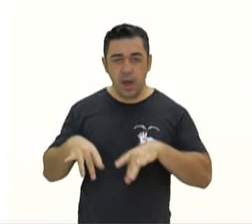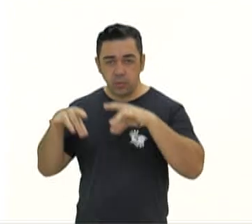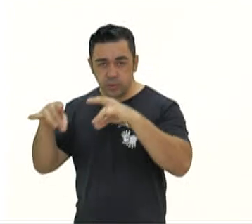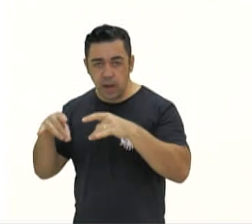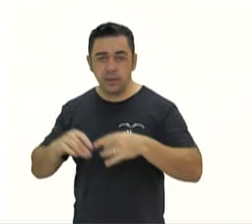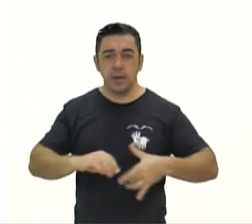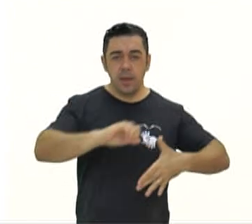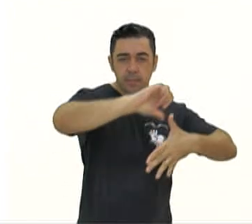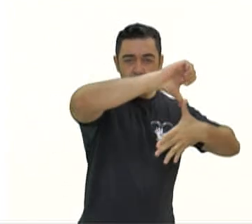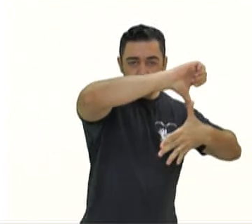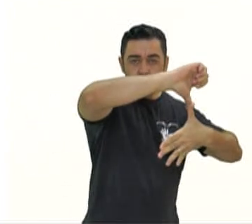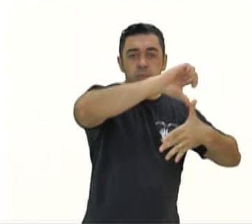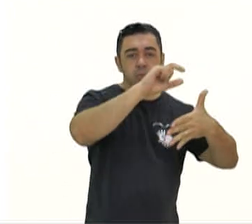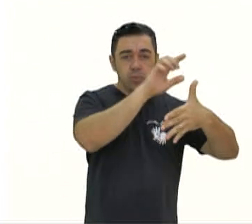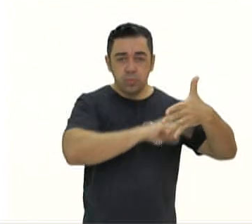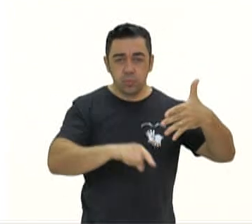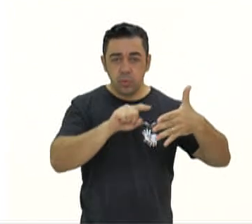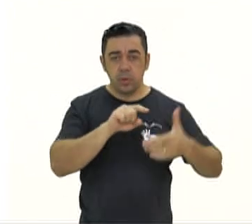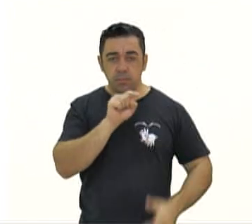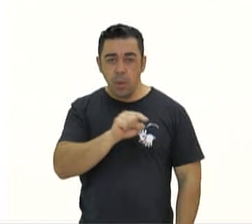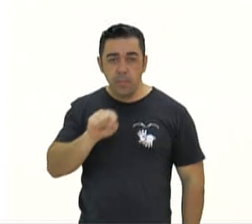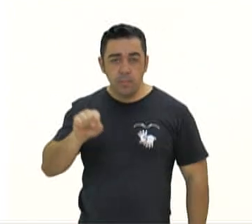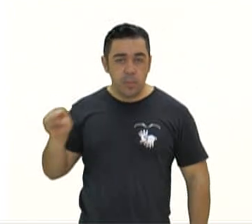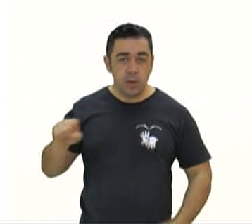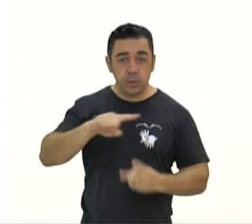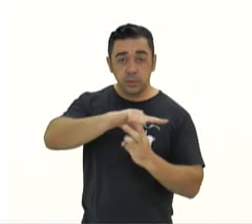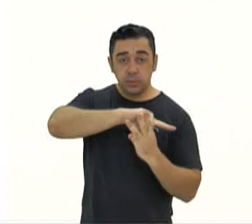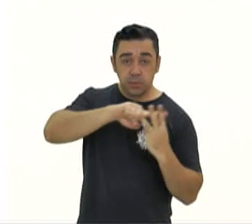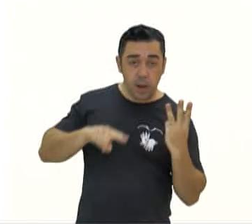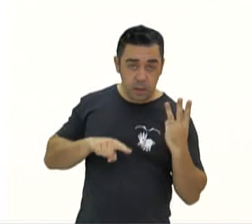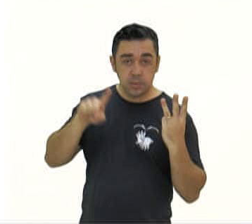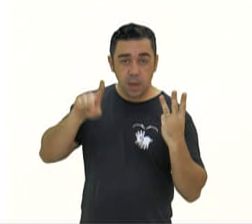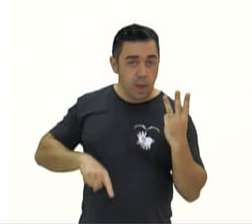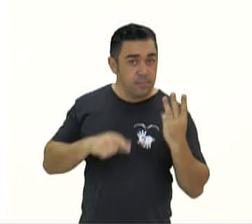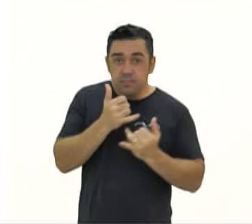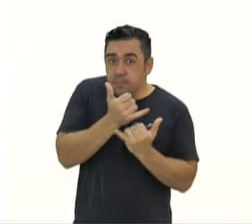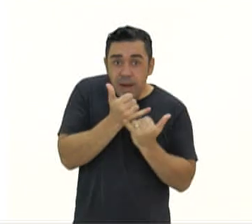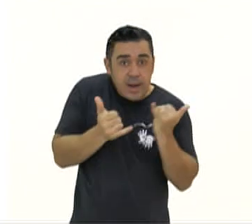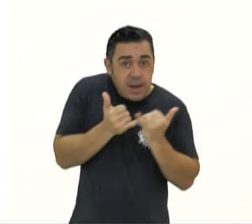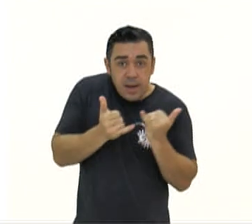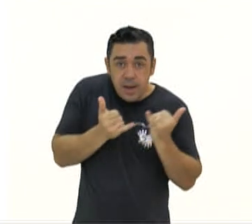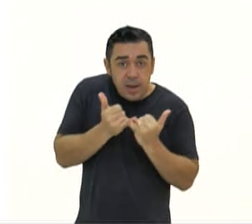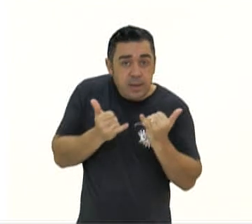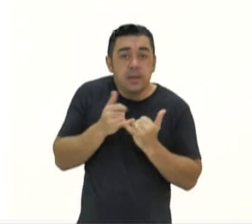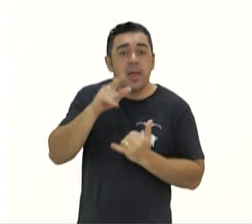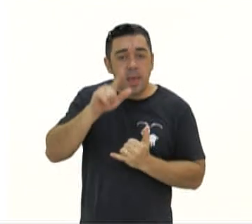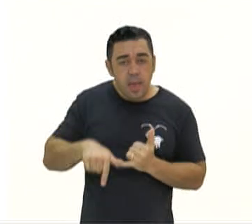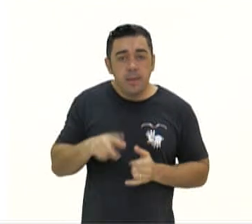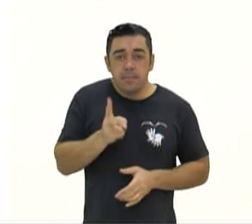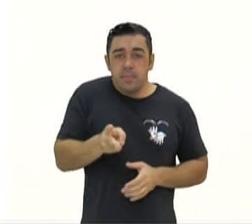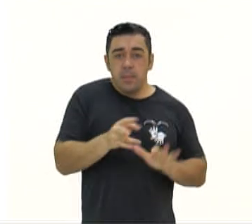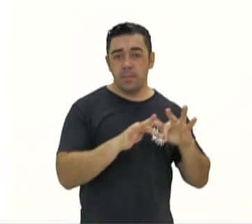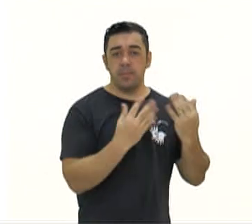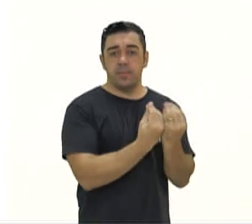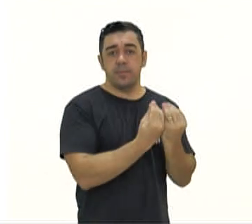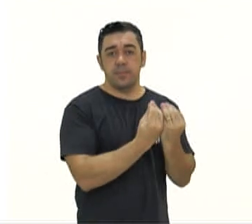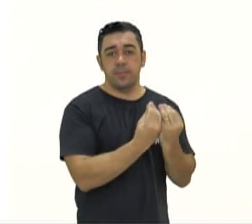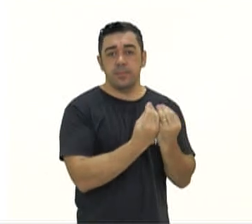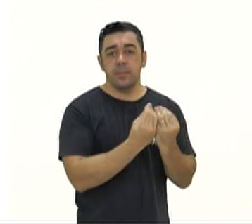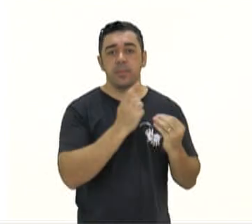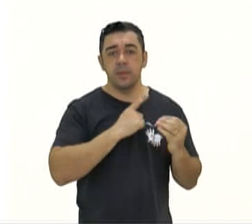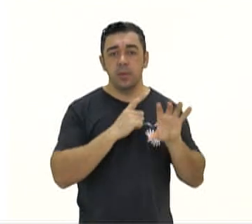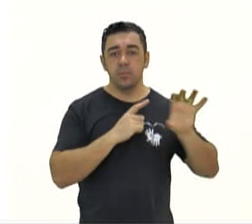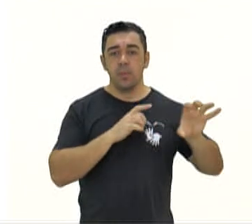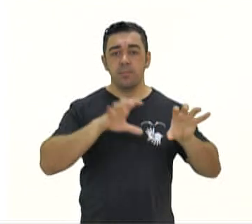aqui na América do Sul. Essas três aves, né, são aves muito parecidas, são parentes muito próximos, estão em